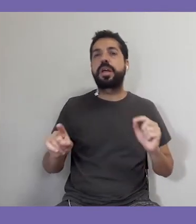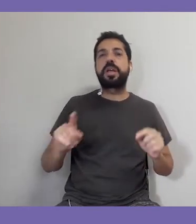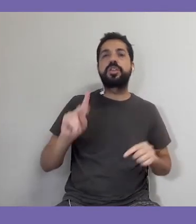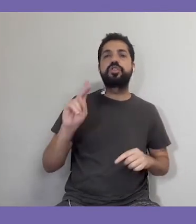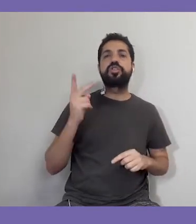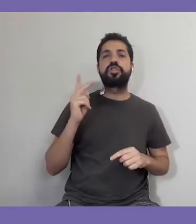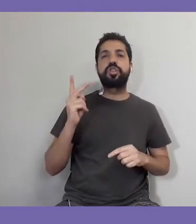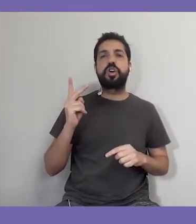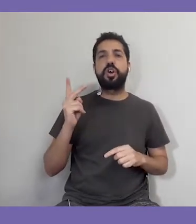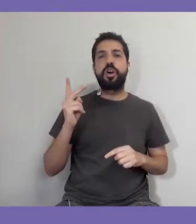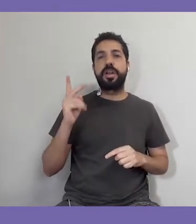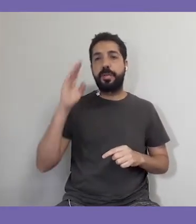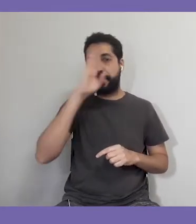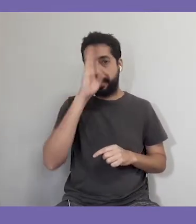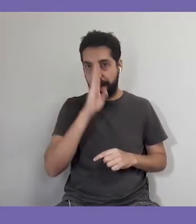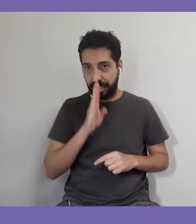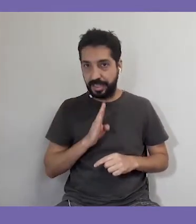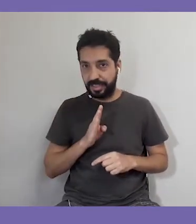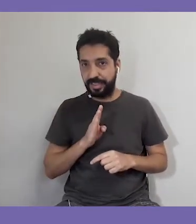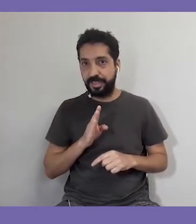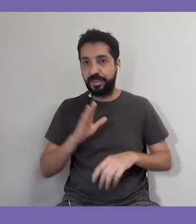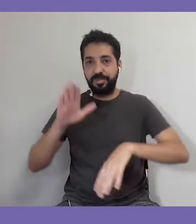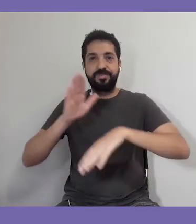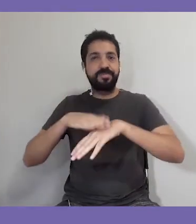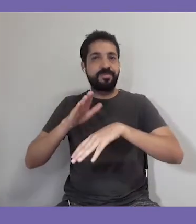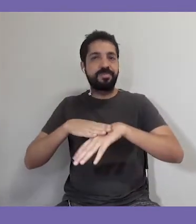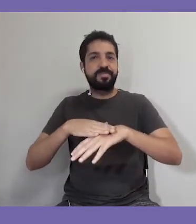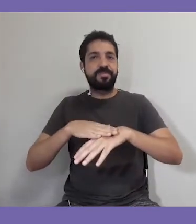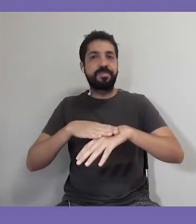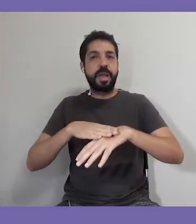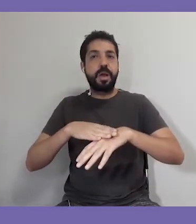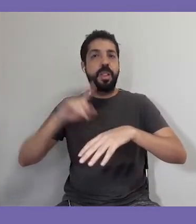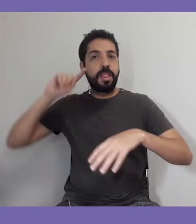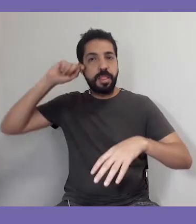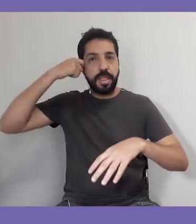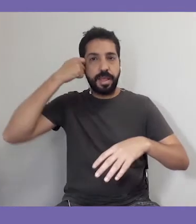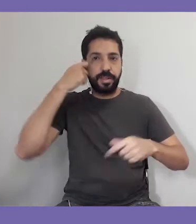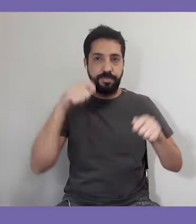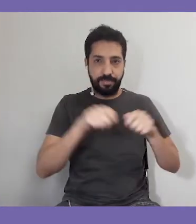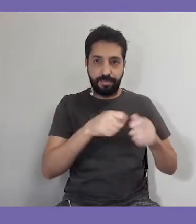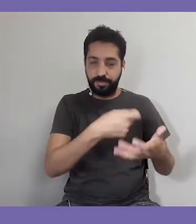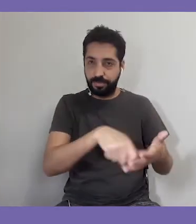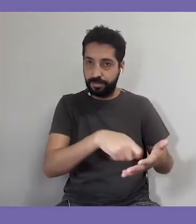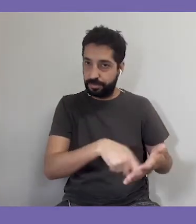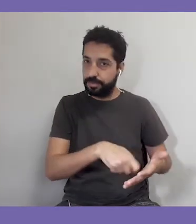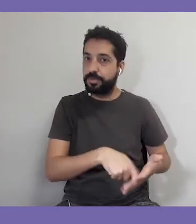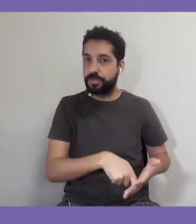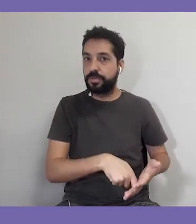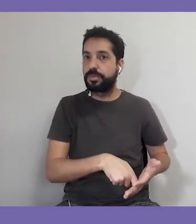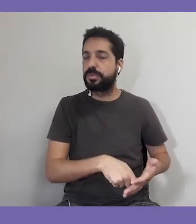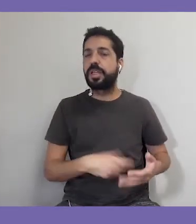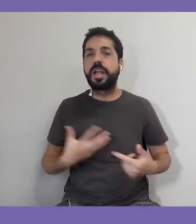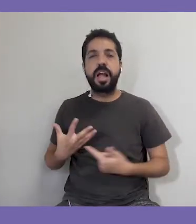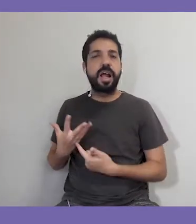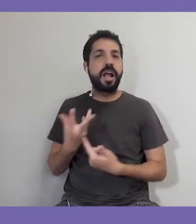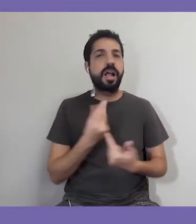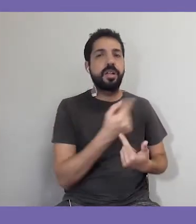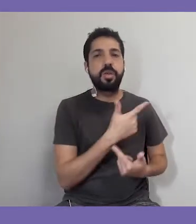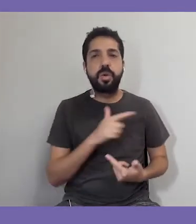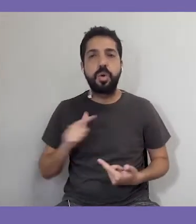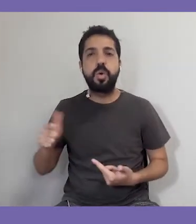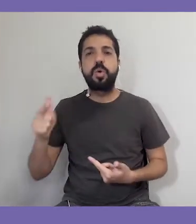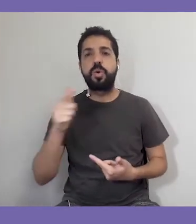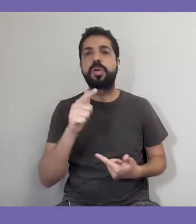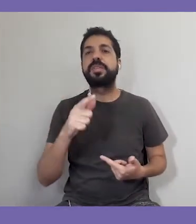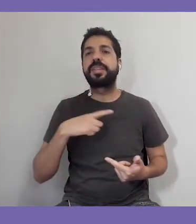do Brasil é uma história escrita por mãos negras. E aí, o cinema, né, assim como as outras artes, eles fornecem